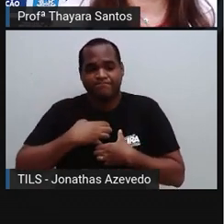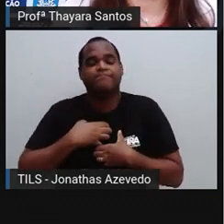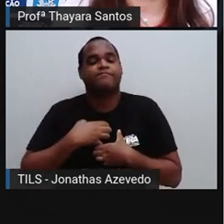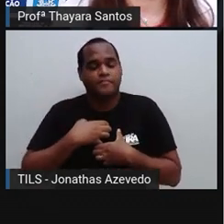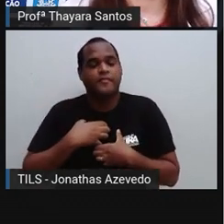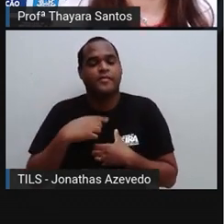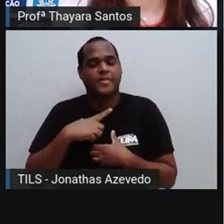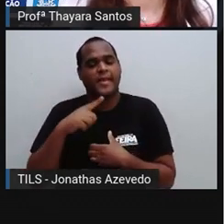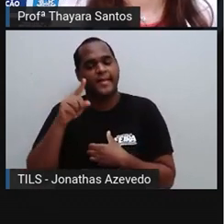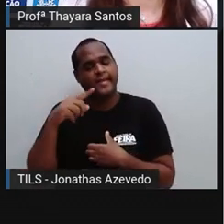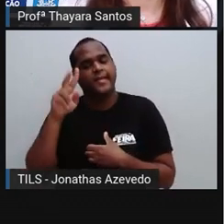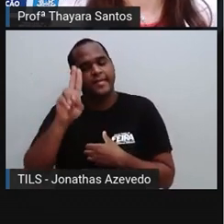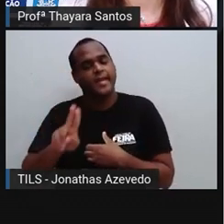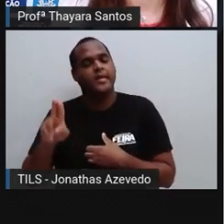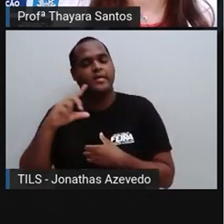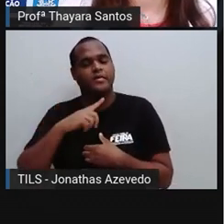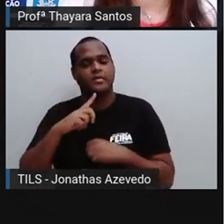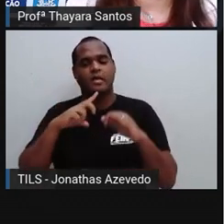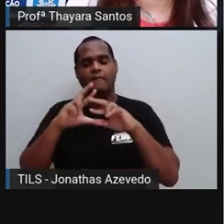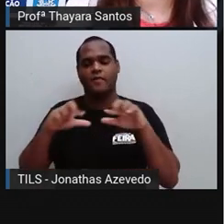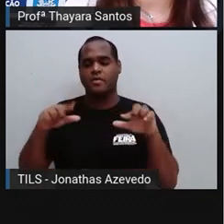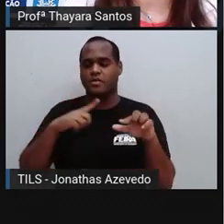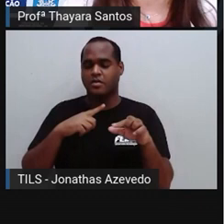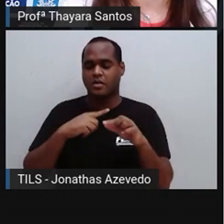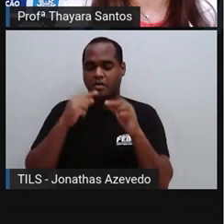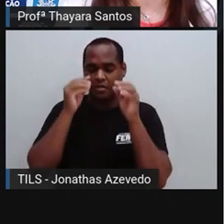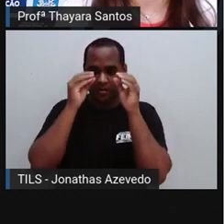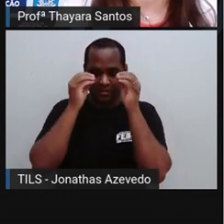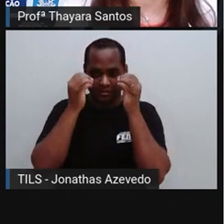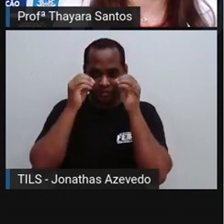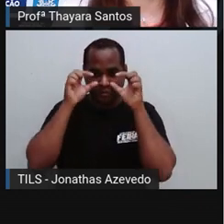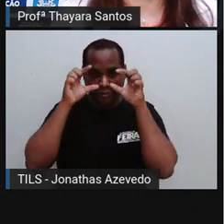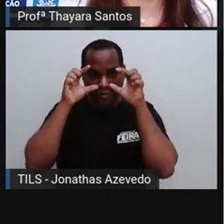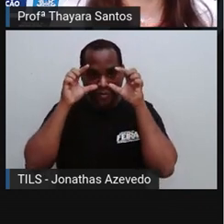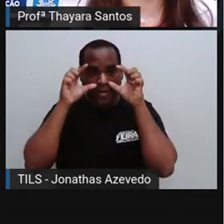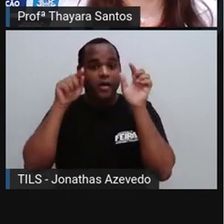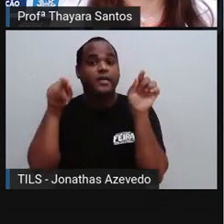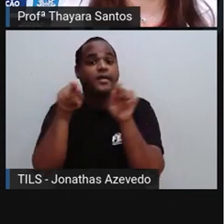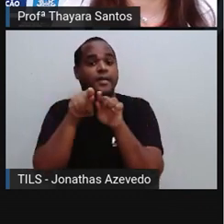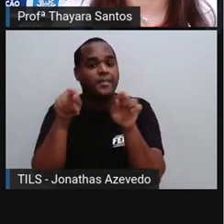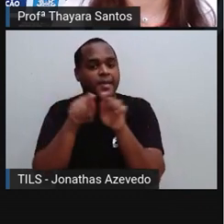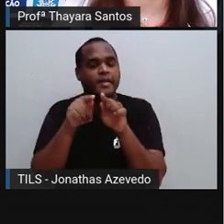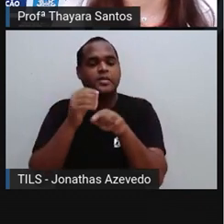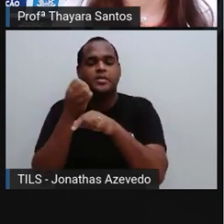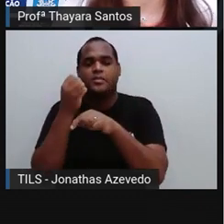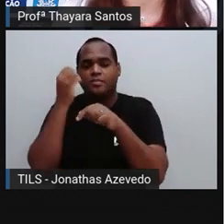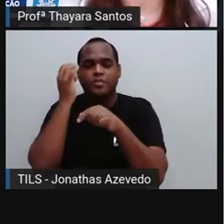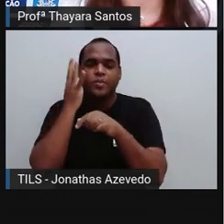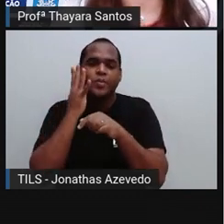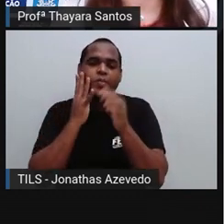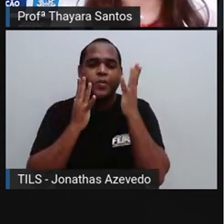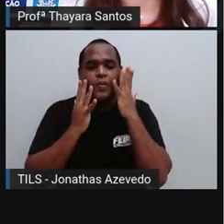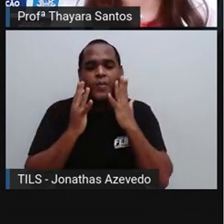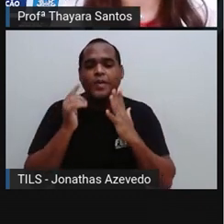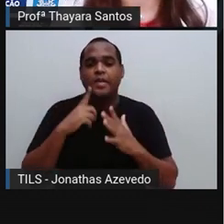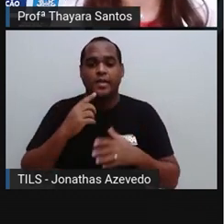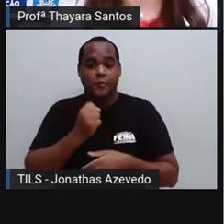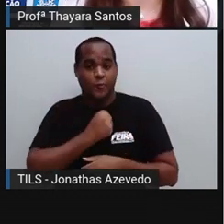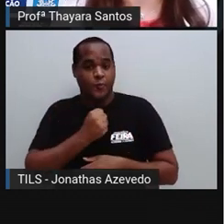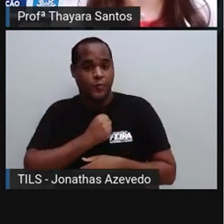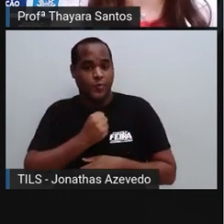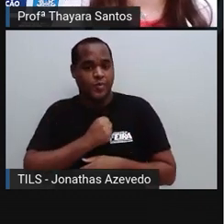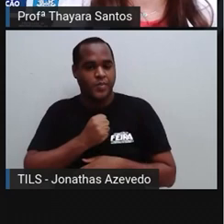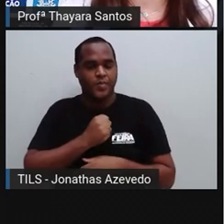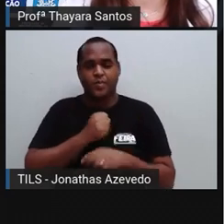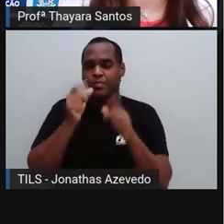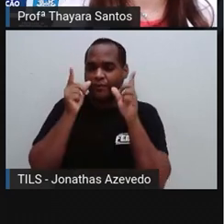uso dessa droga, tá a dilatação da pupila, a transpiração excessiva, insônia, aumento dos batimentos cardíacos e